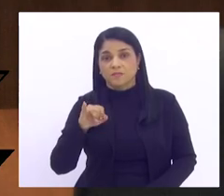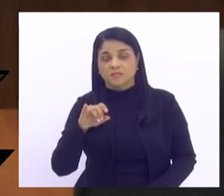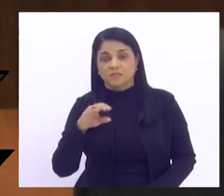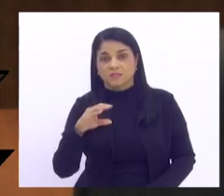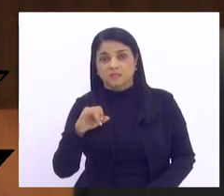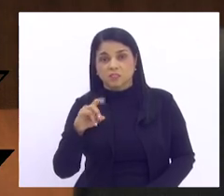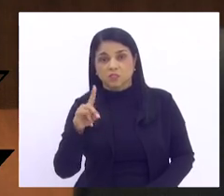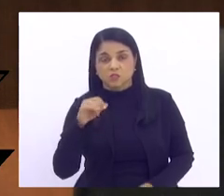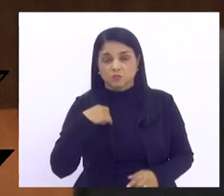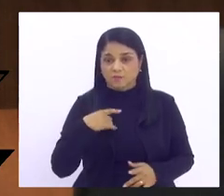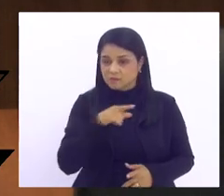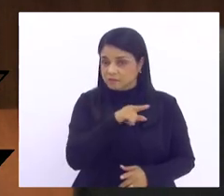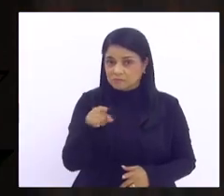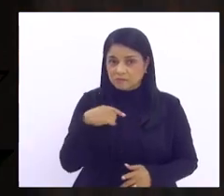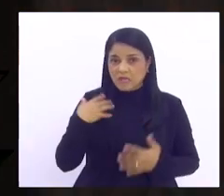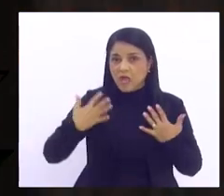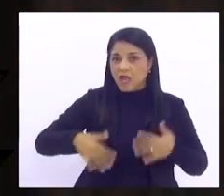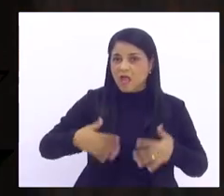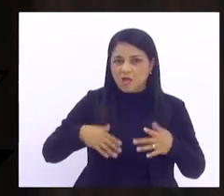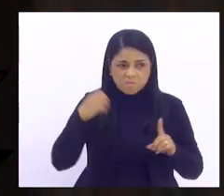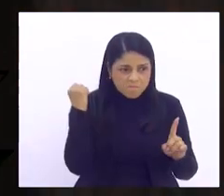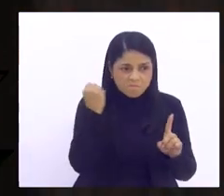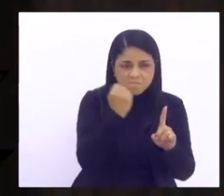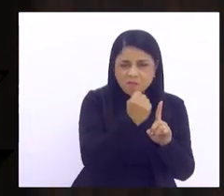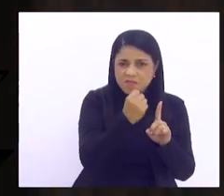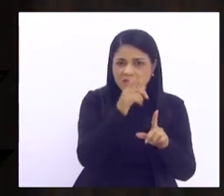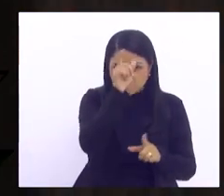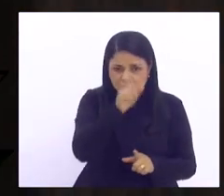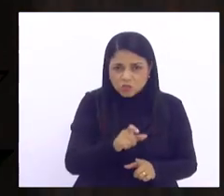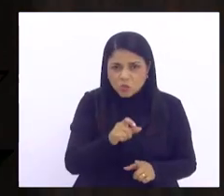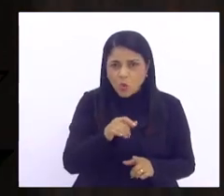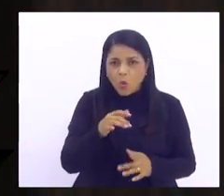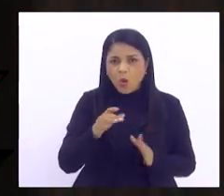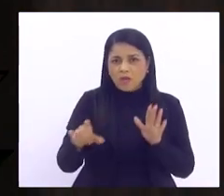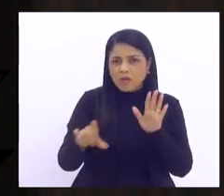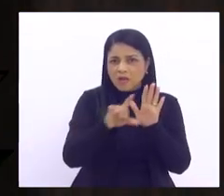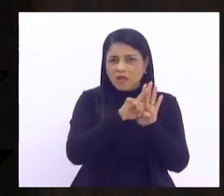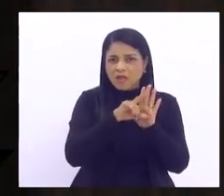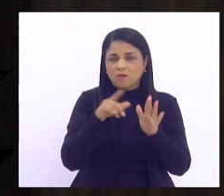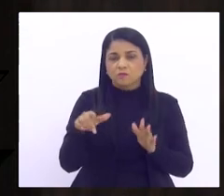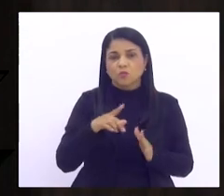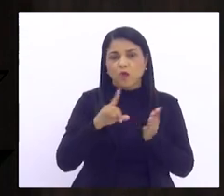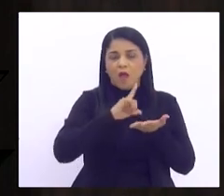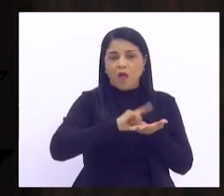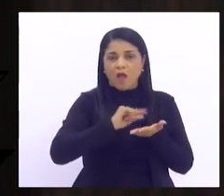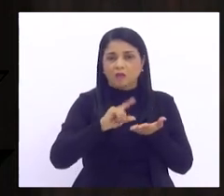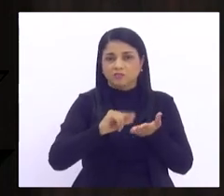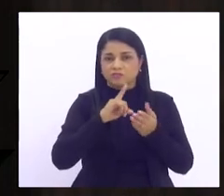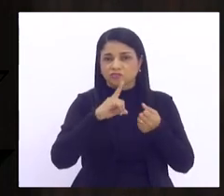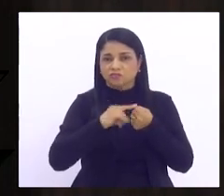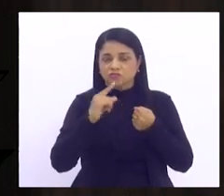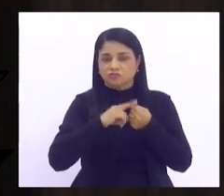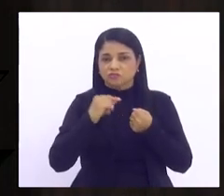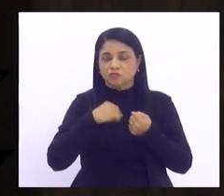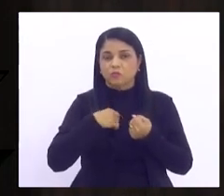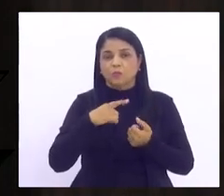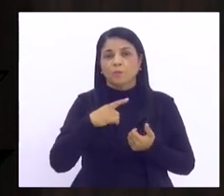assim? Matar uma pessoa, como está tipificado lá no artigo 121 do Código Penal, alguém